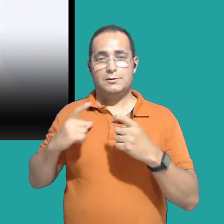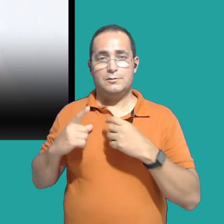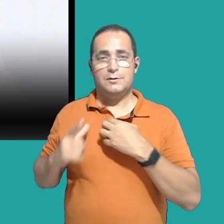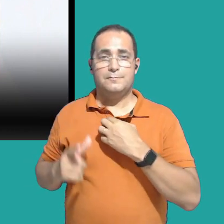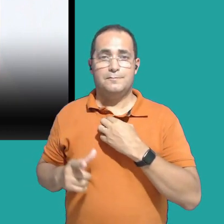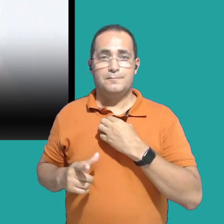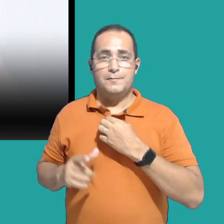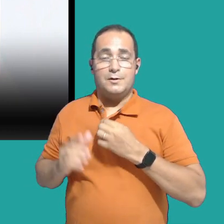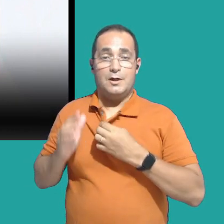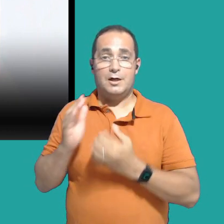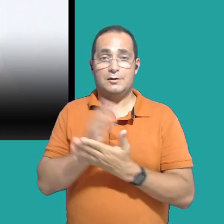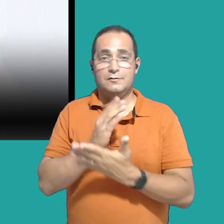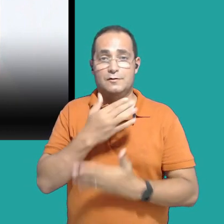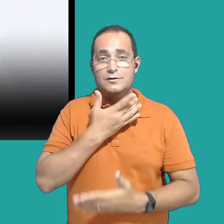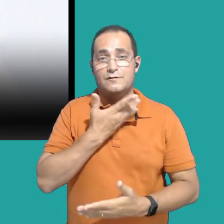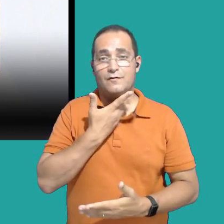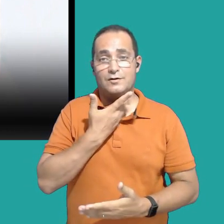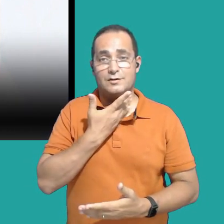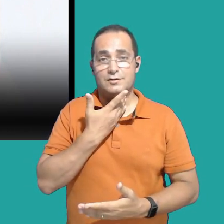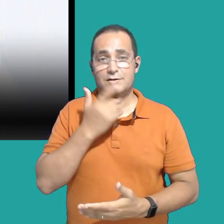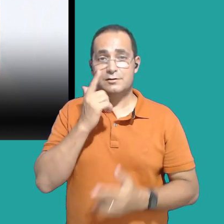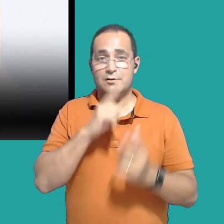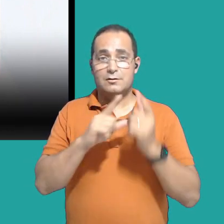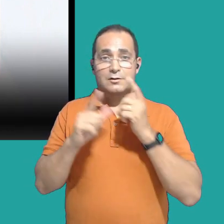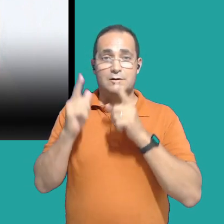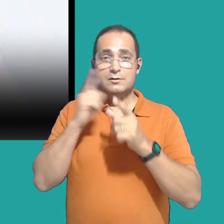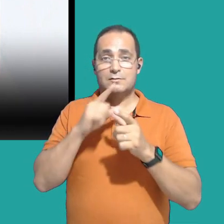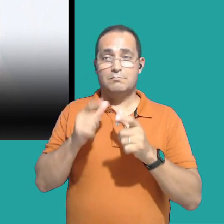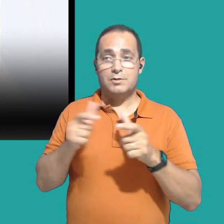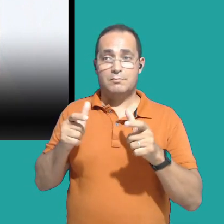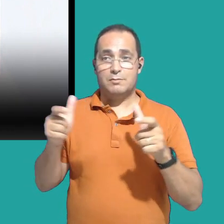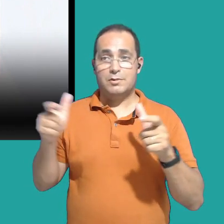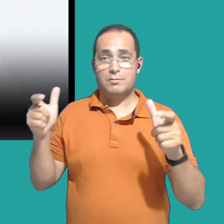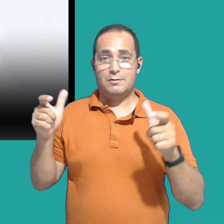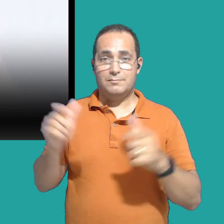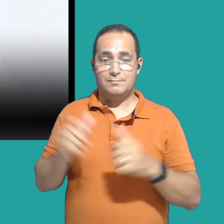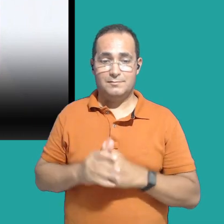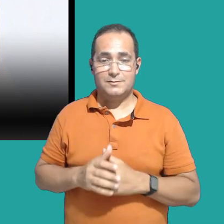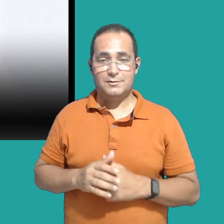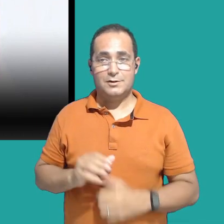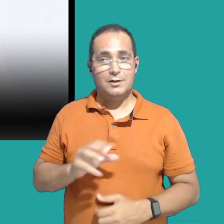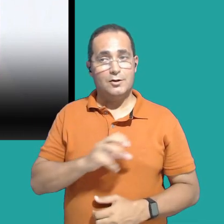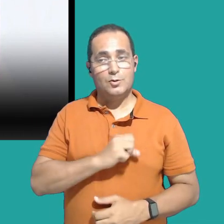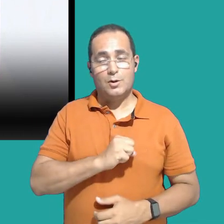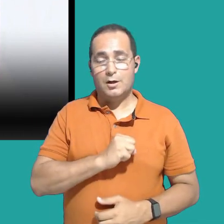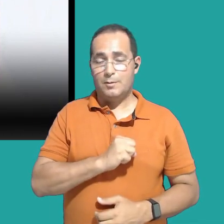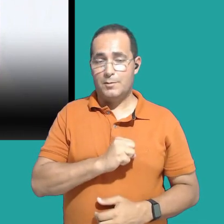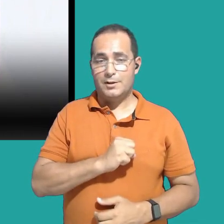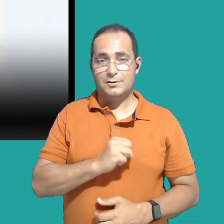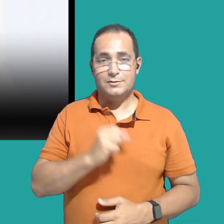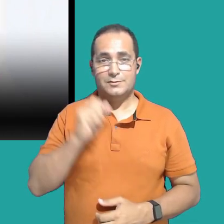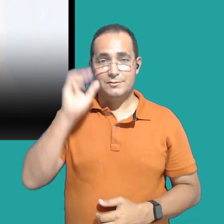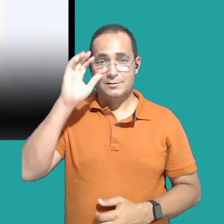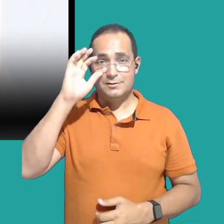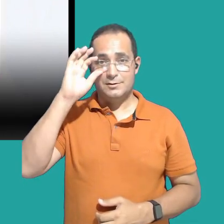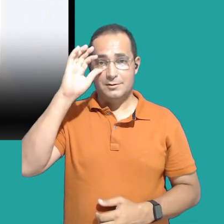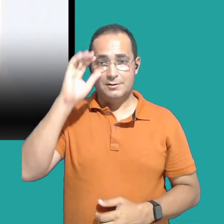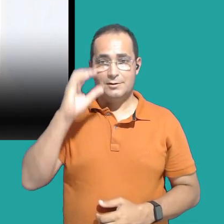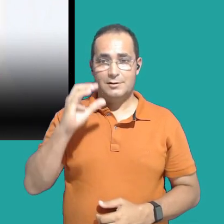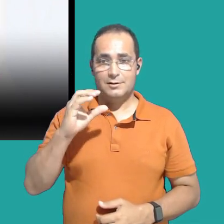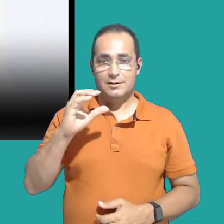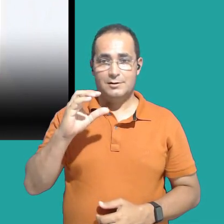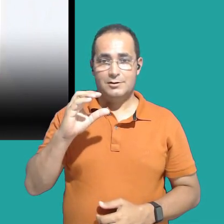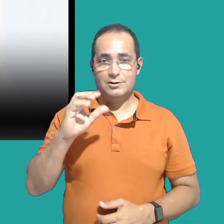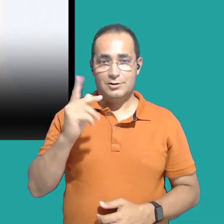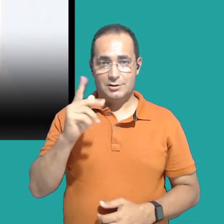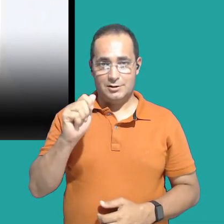têm trazido essa preocupação, até porque as vozes sintéticas, elas estão ganhando até um pouco mais de visibilidade, né? Eu tô adorando isso,